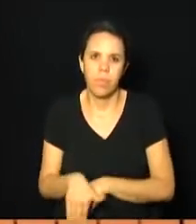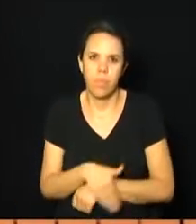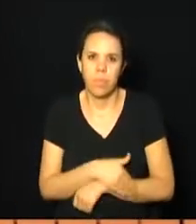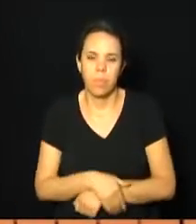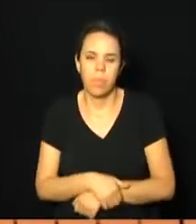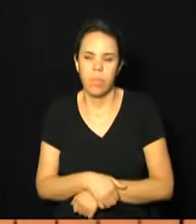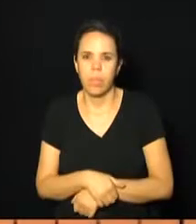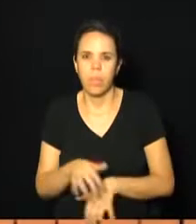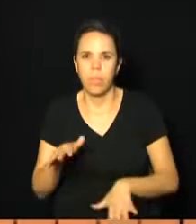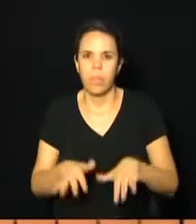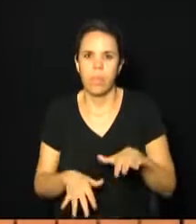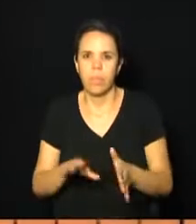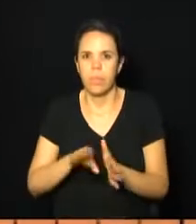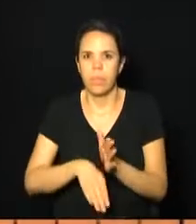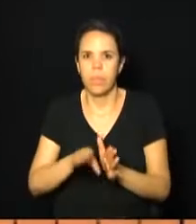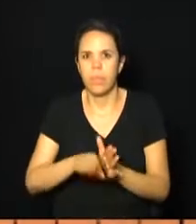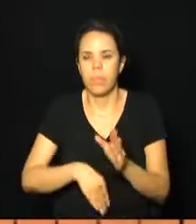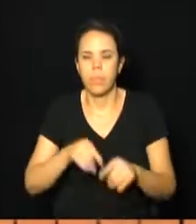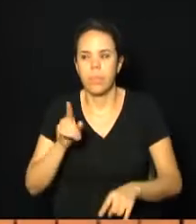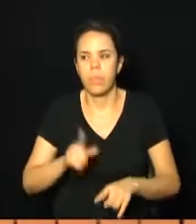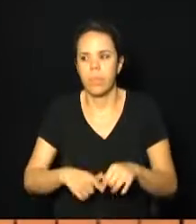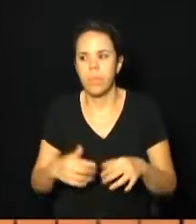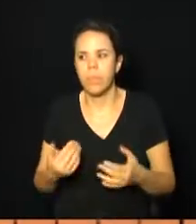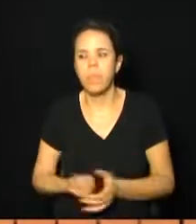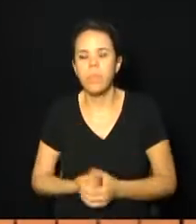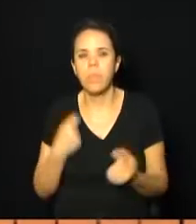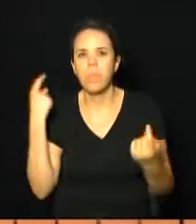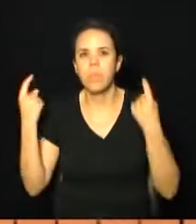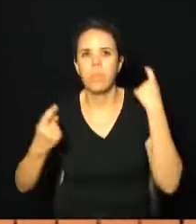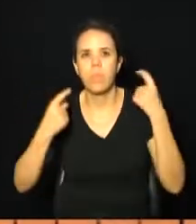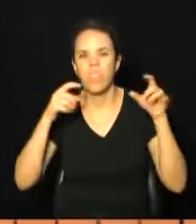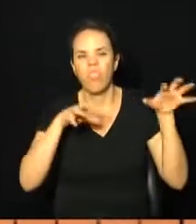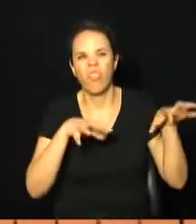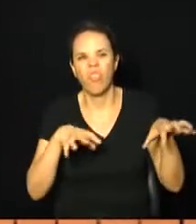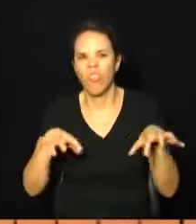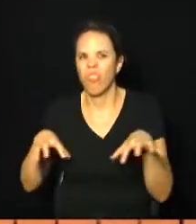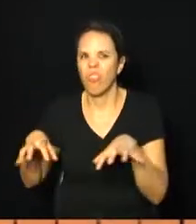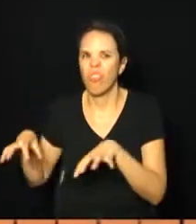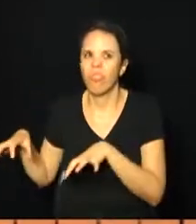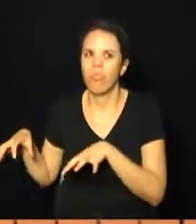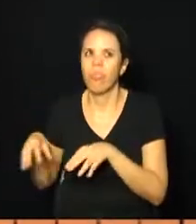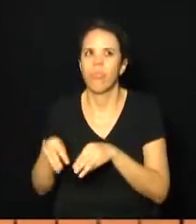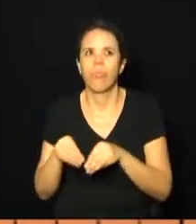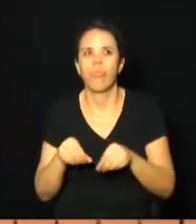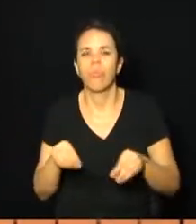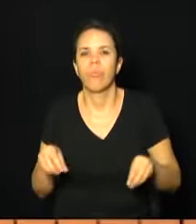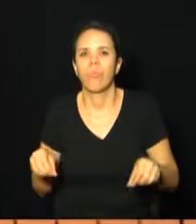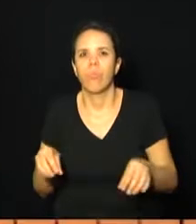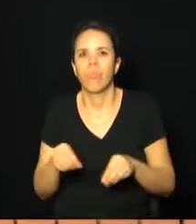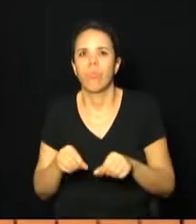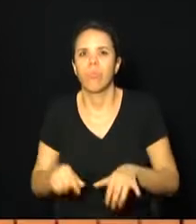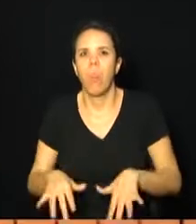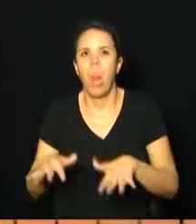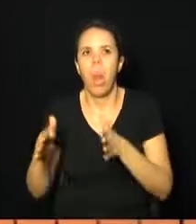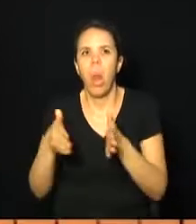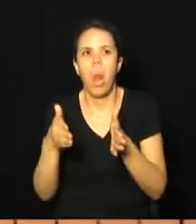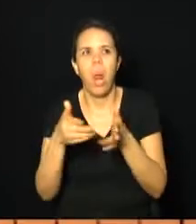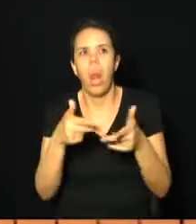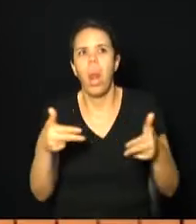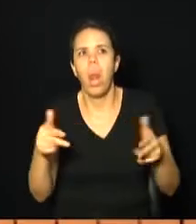de, às vezes, até tirar material, até pela preocupação da chuva, assorear o